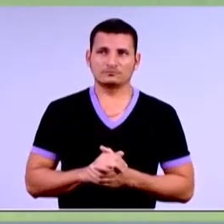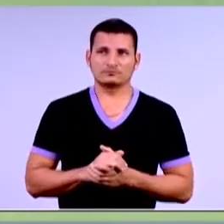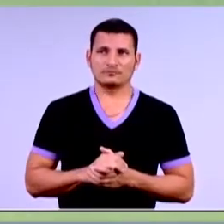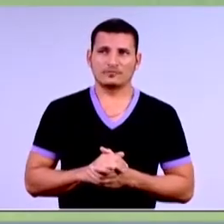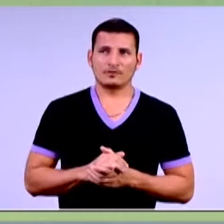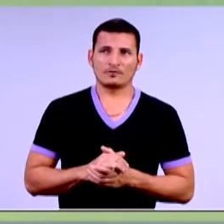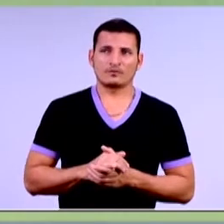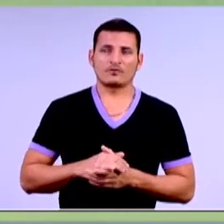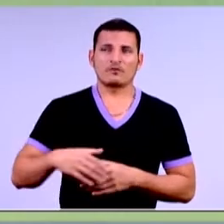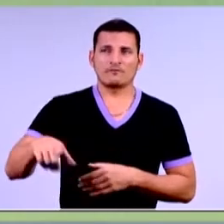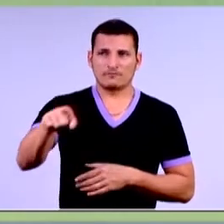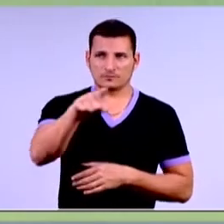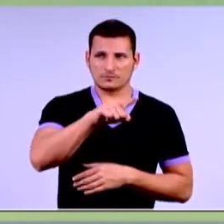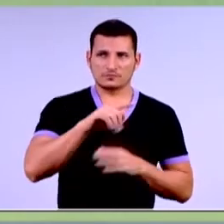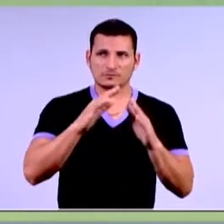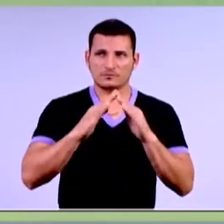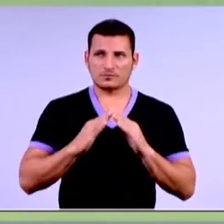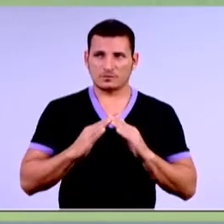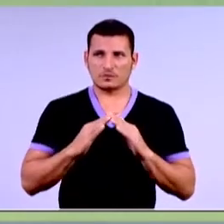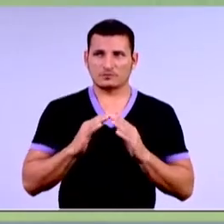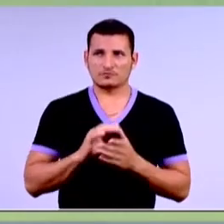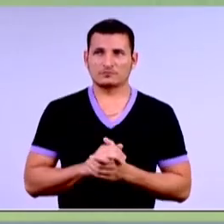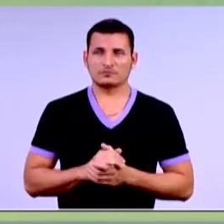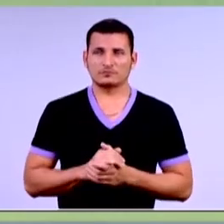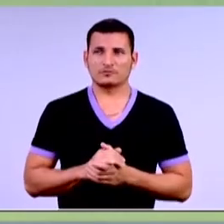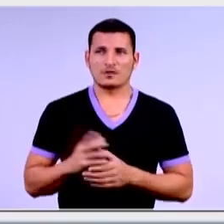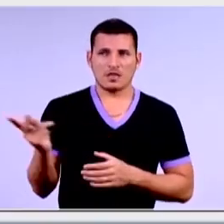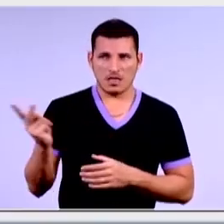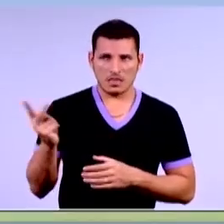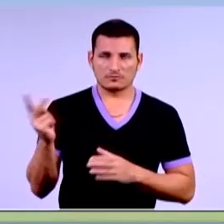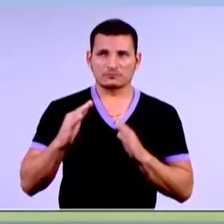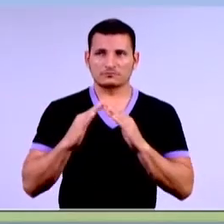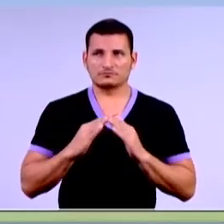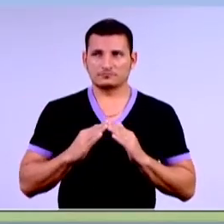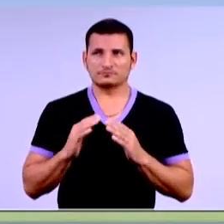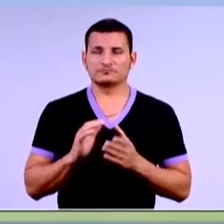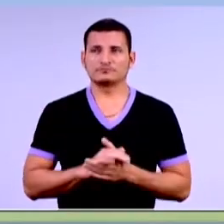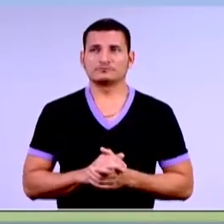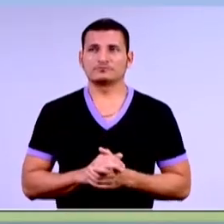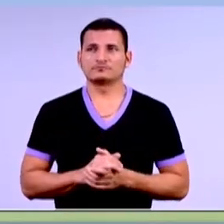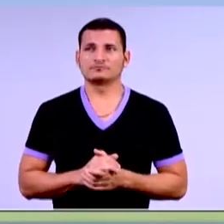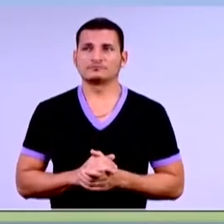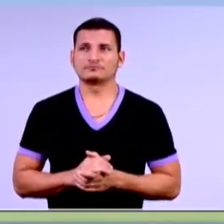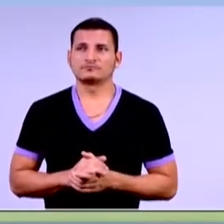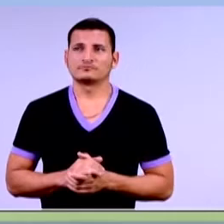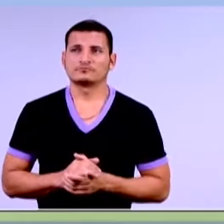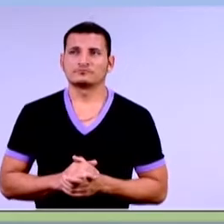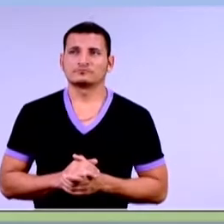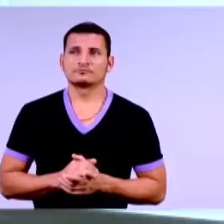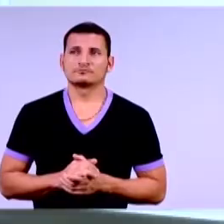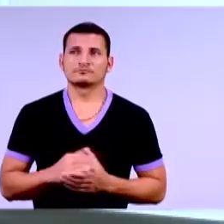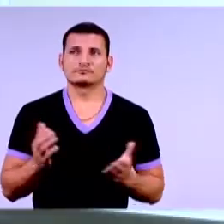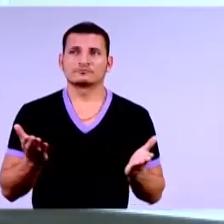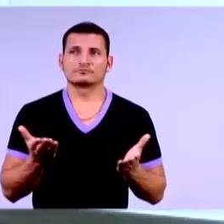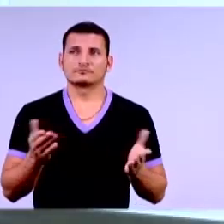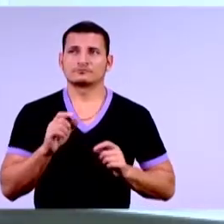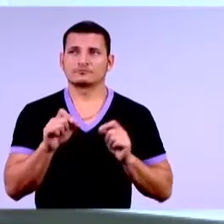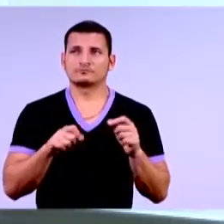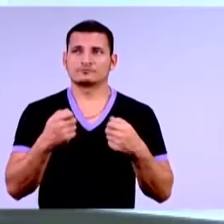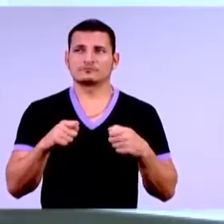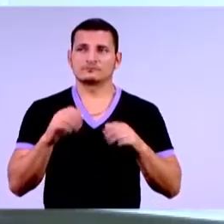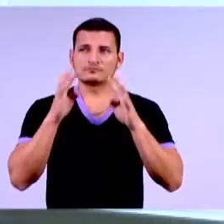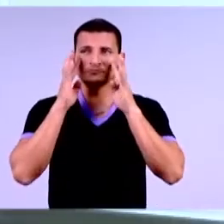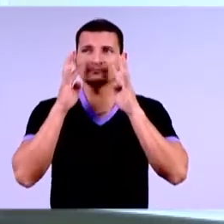vocês moraram bem livre eles moraram muito bem agora o que a gente precisa prestar atenção